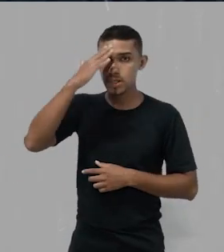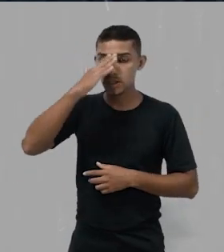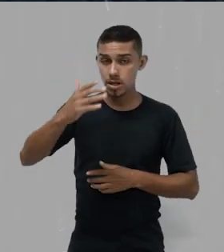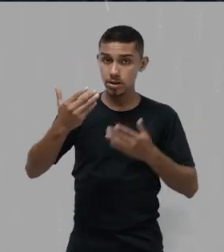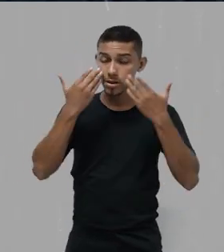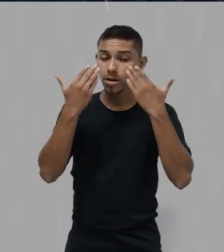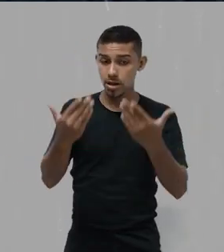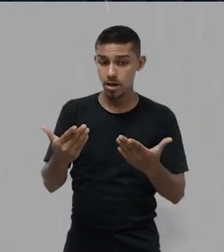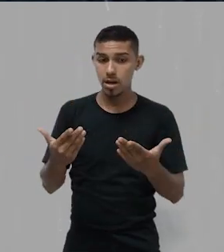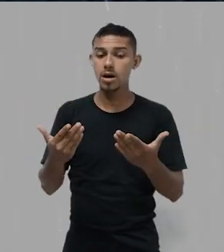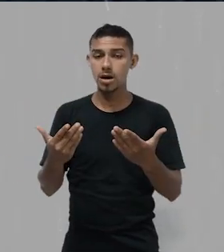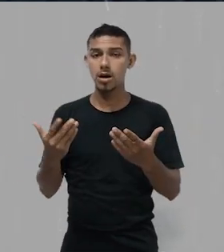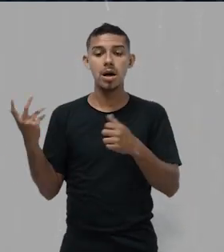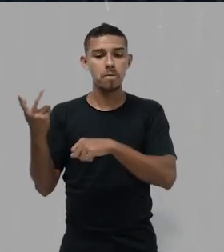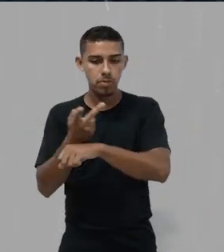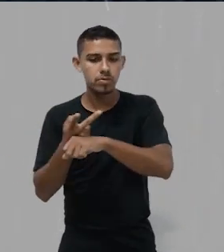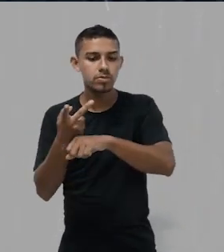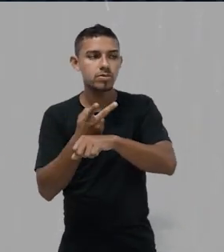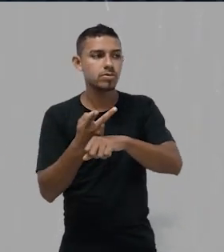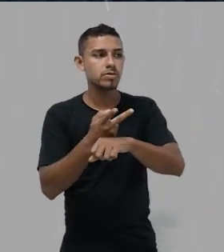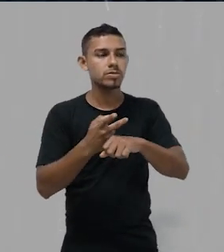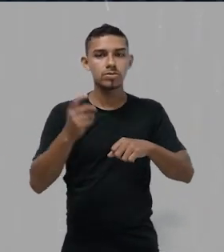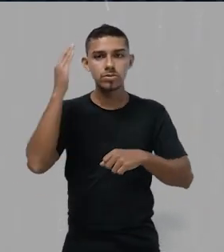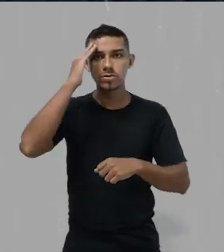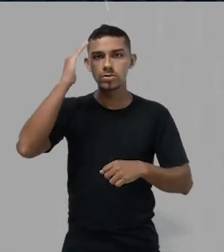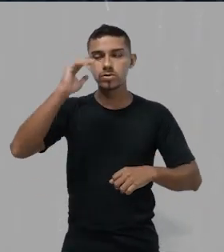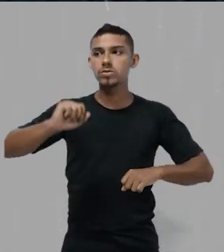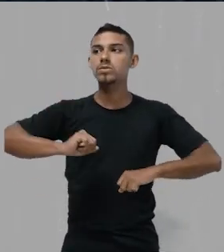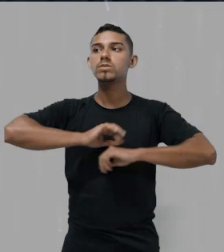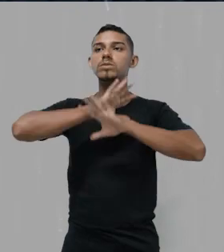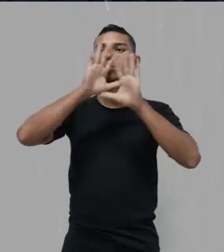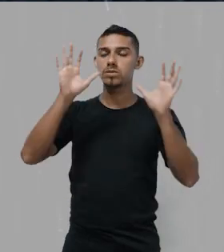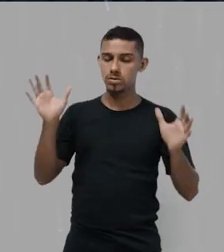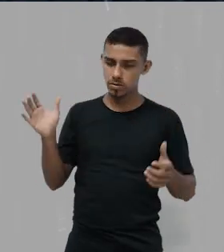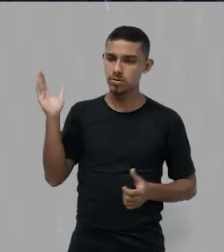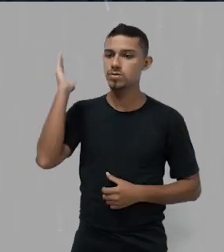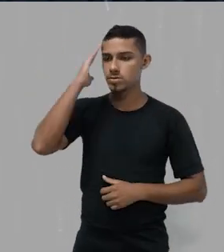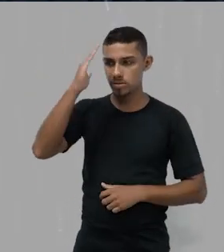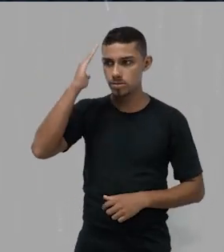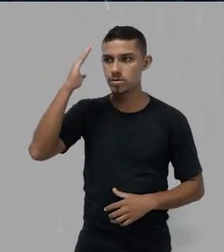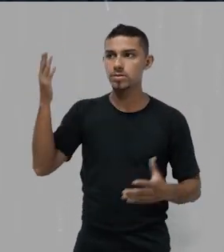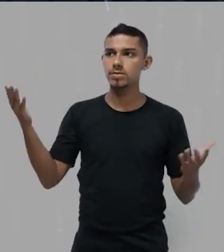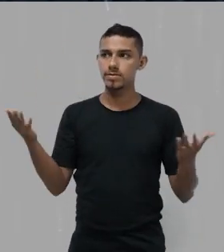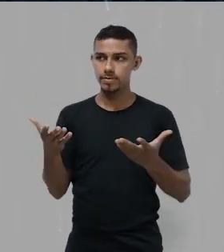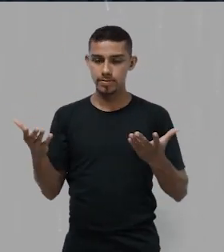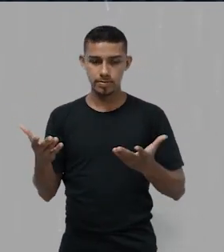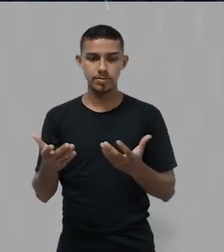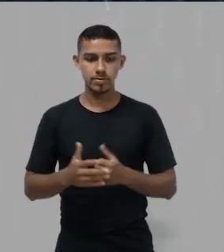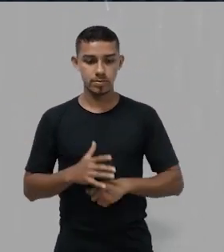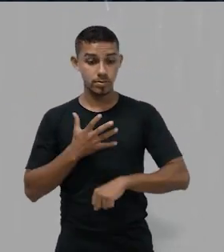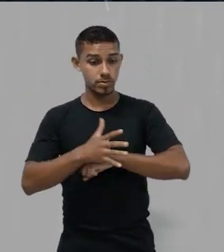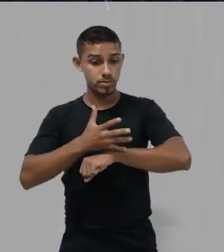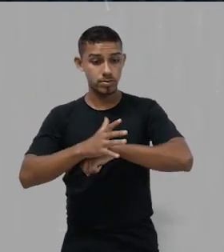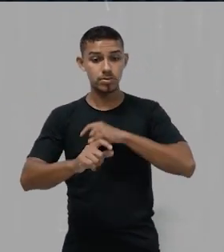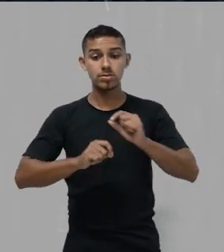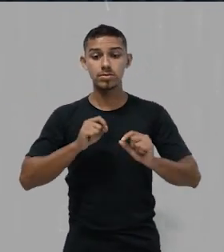fazer a plateia e buscar esta compreensão. Ah, agora faz sentido. Na